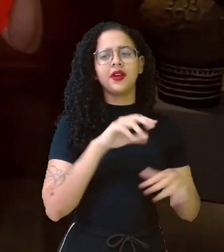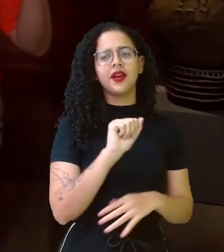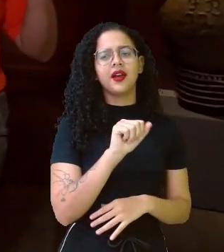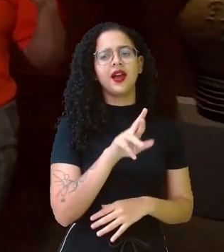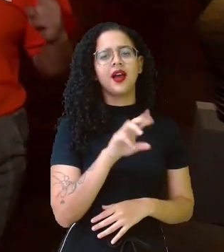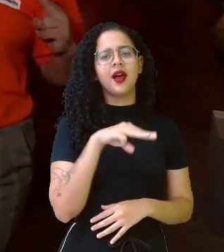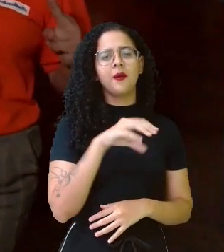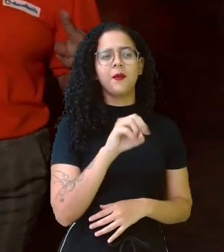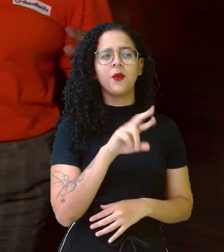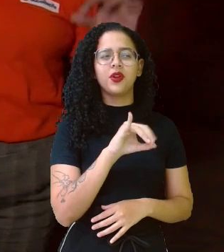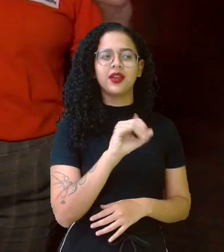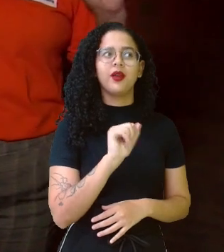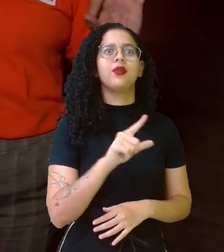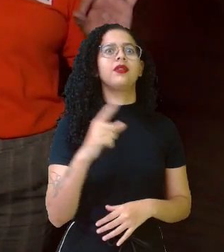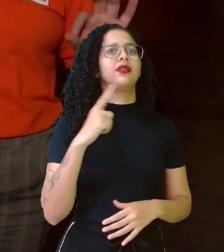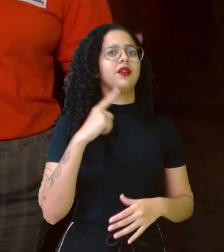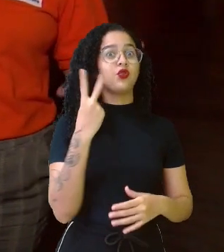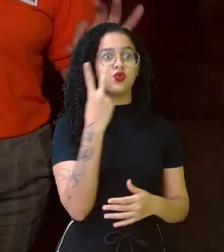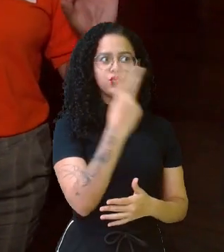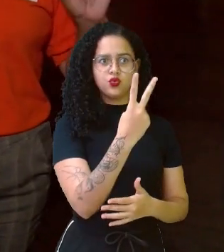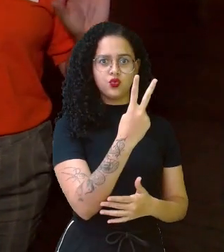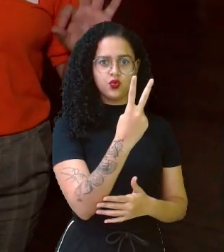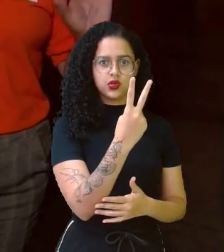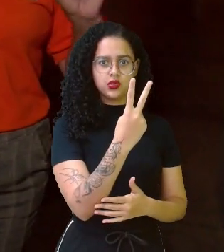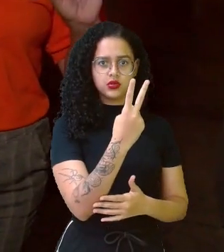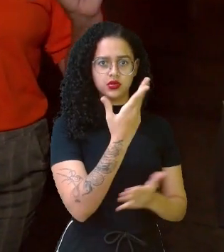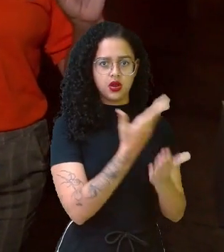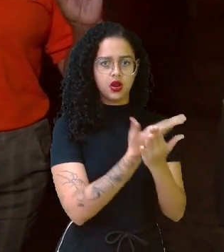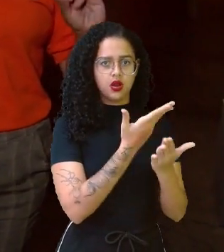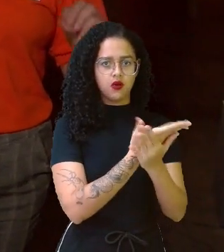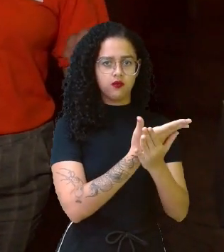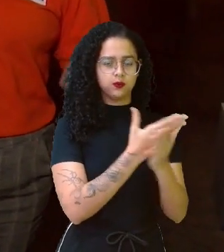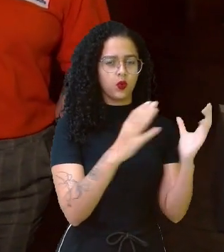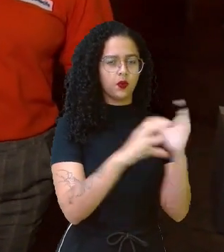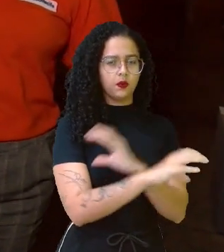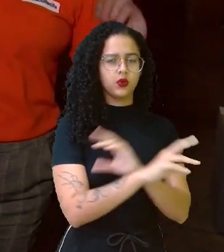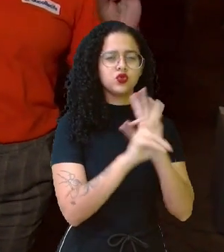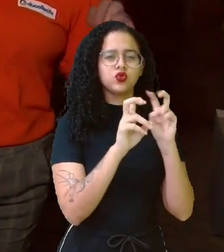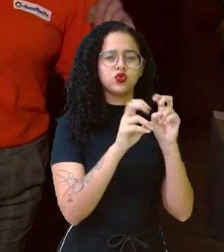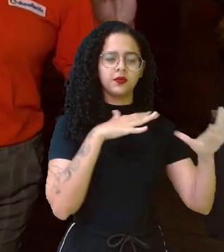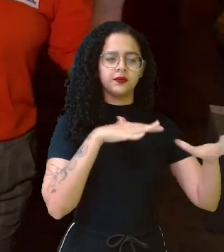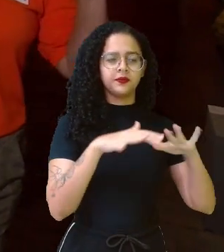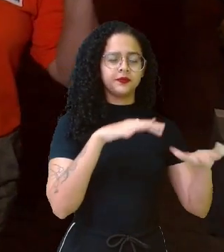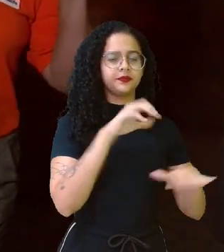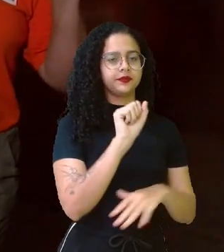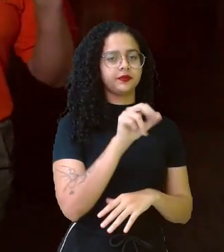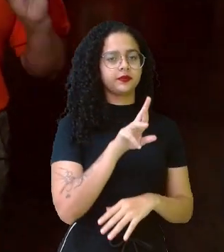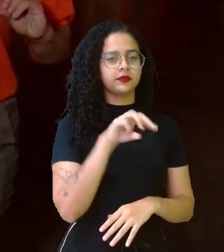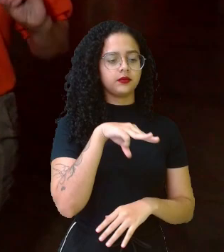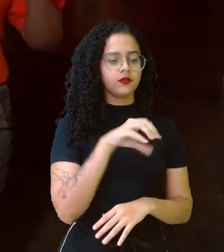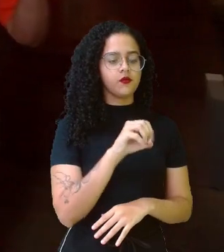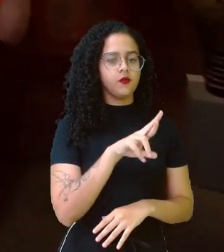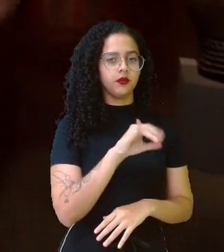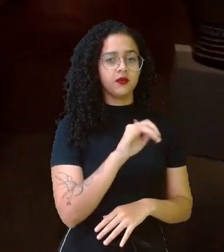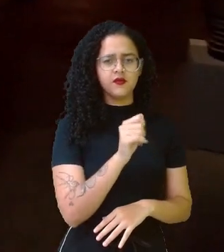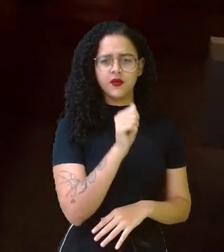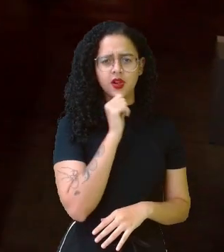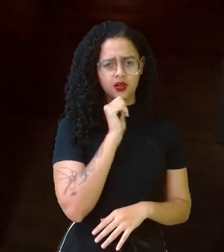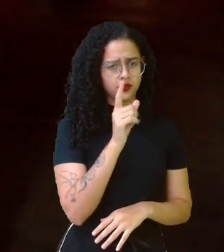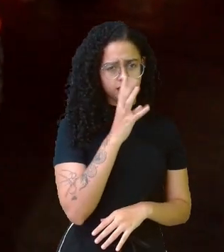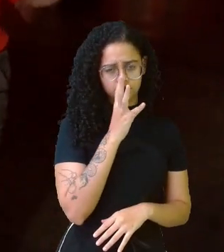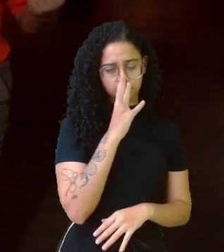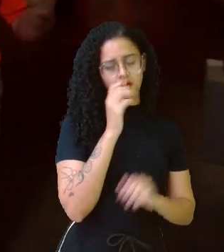fizemos 2 aulas inteiras só sobre o movimento armorial. Então, quem não viu, pode ir lá